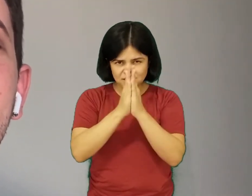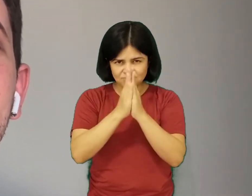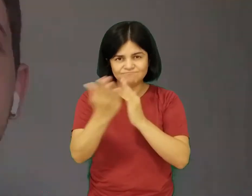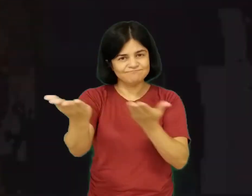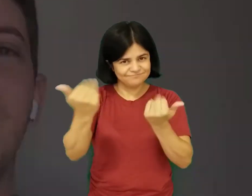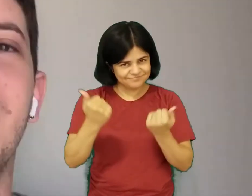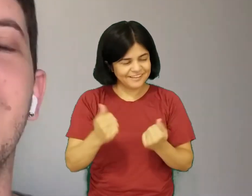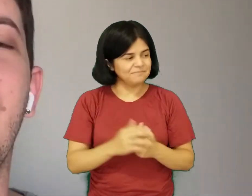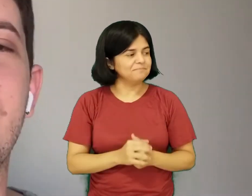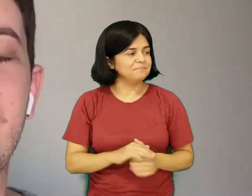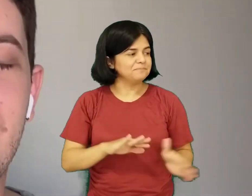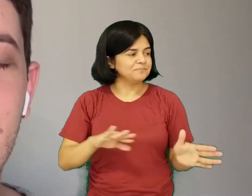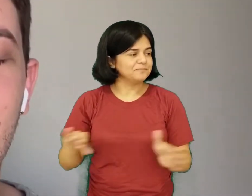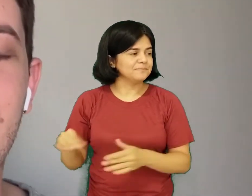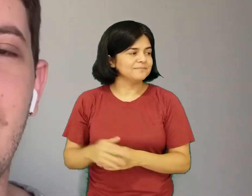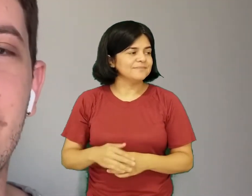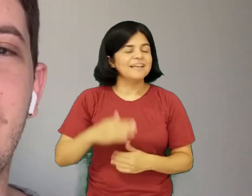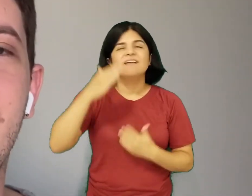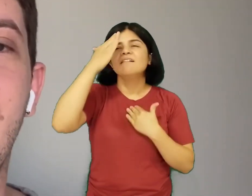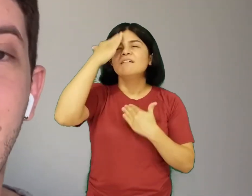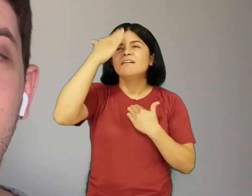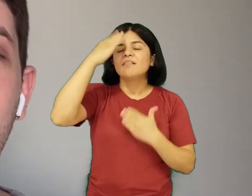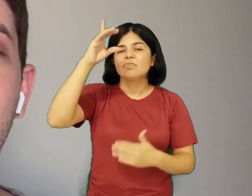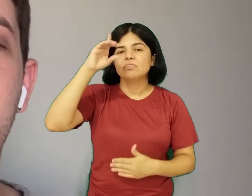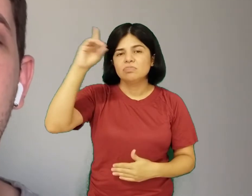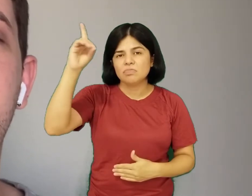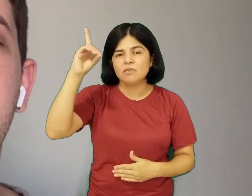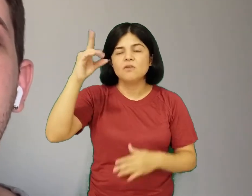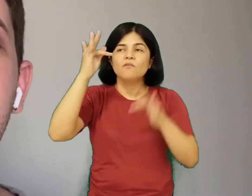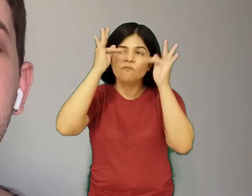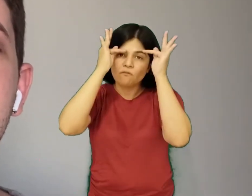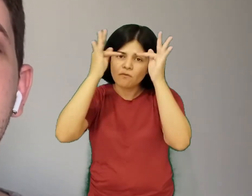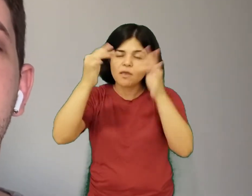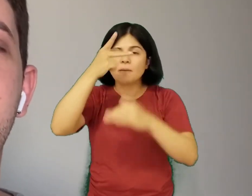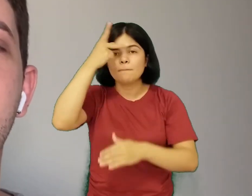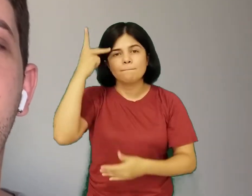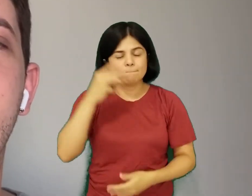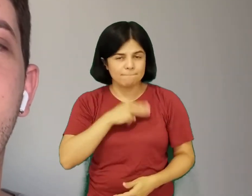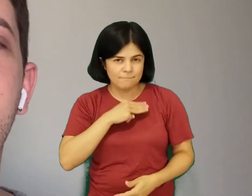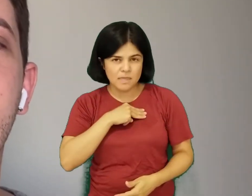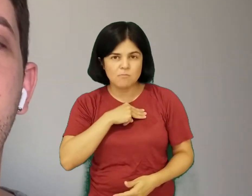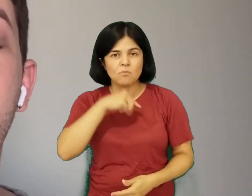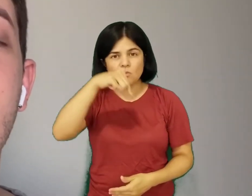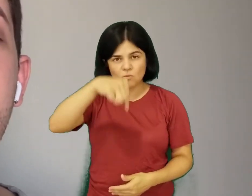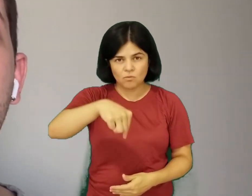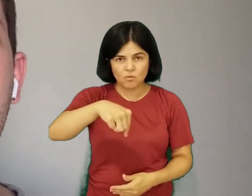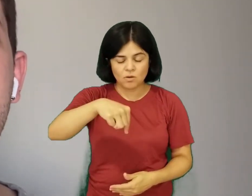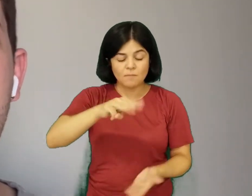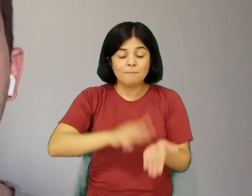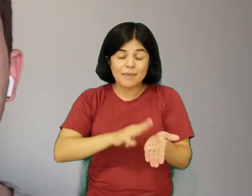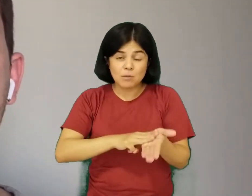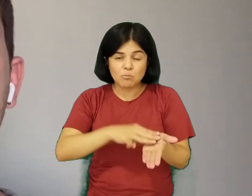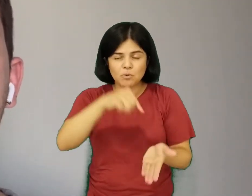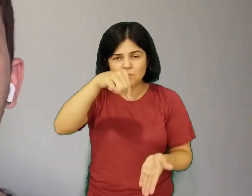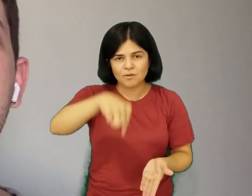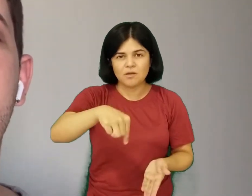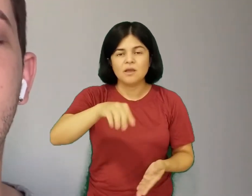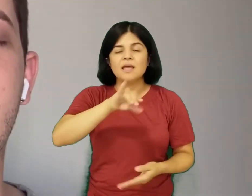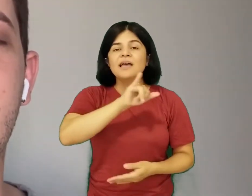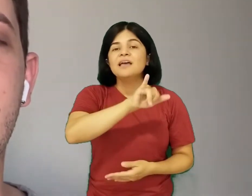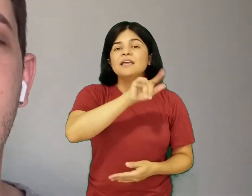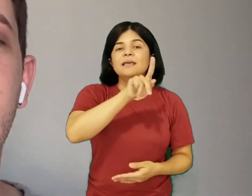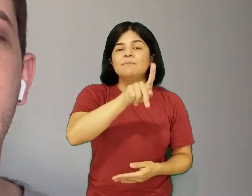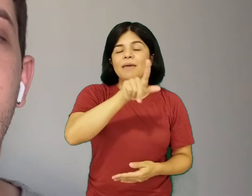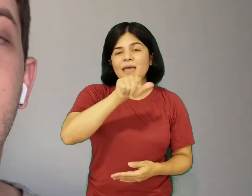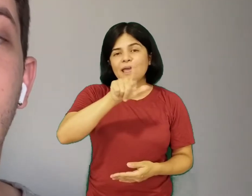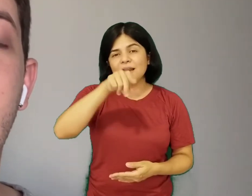conosco. E graças a Deus e à fidelidade dos membros da igreja, a IPLN tem conseguido passar por esse período de